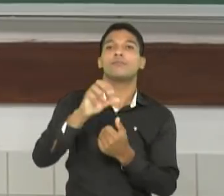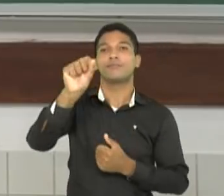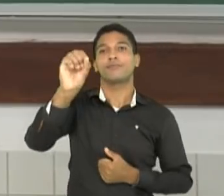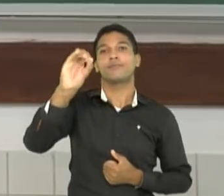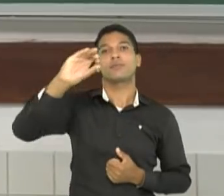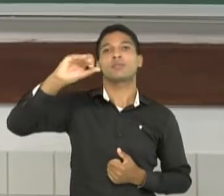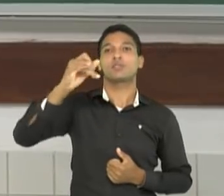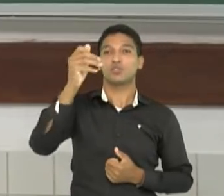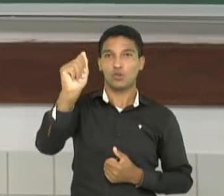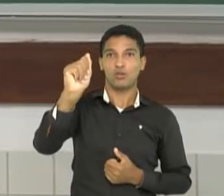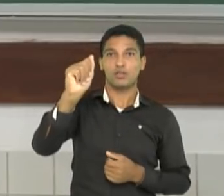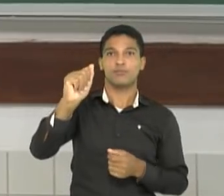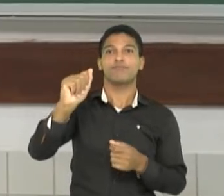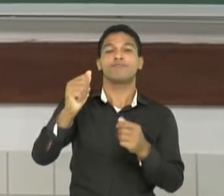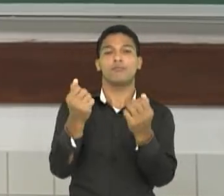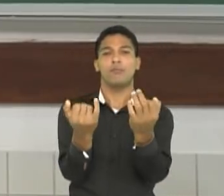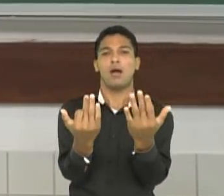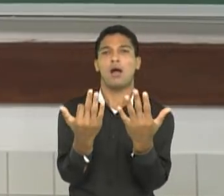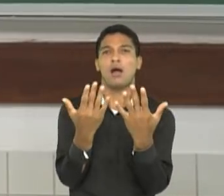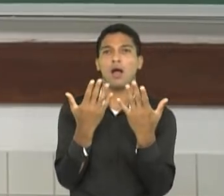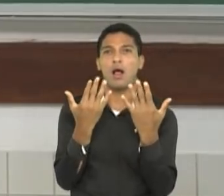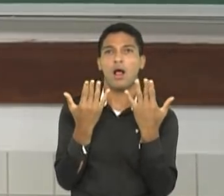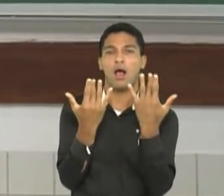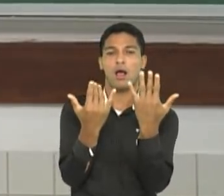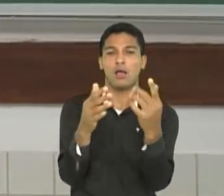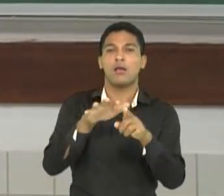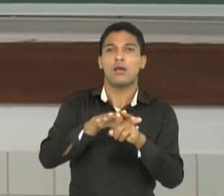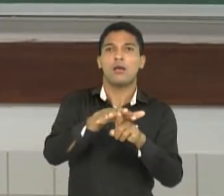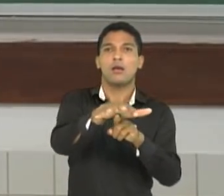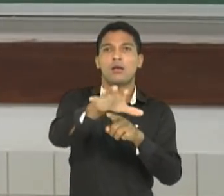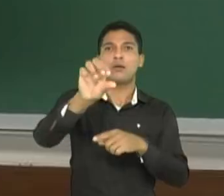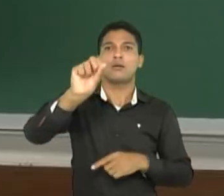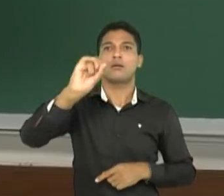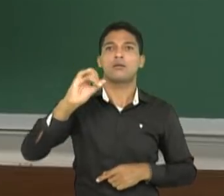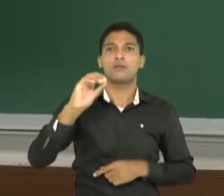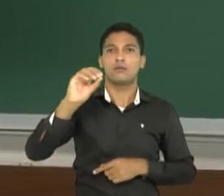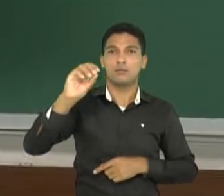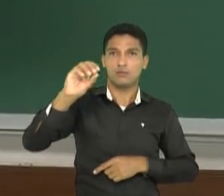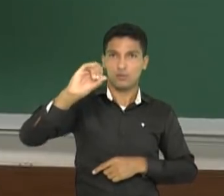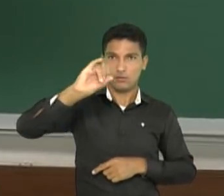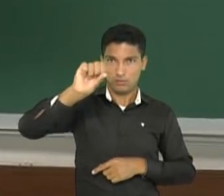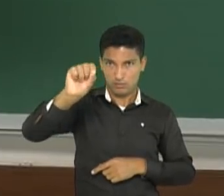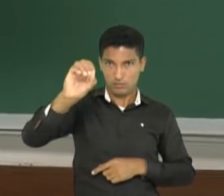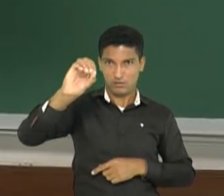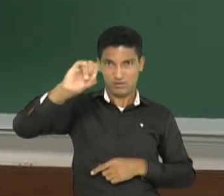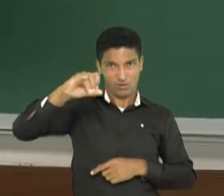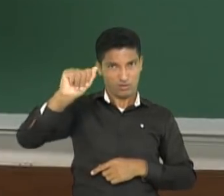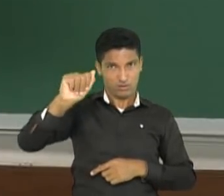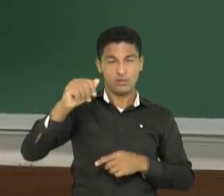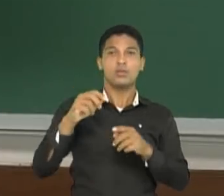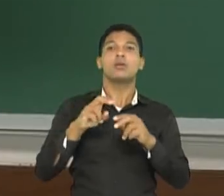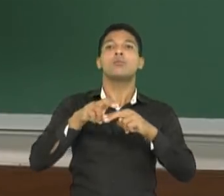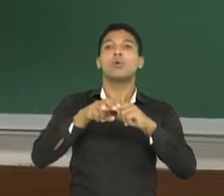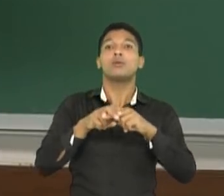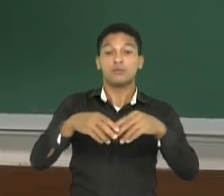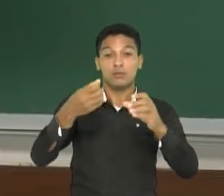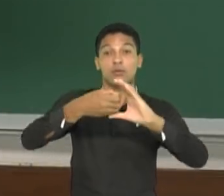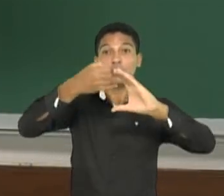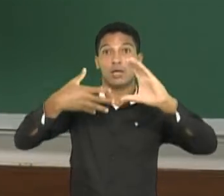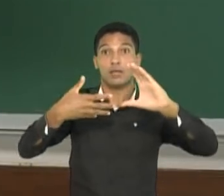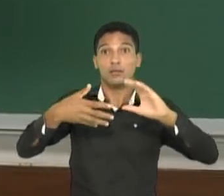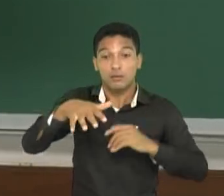dinâmica natural daquele espaço geográfico. Então, é um ponto negativo nessa ideia ali da produção de soja